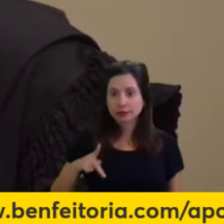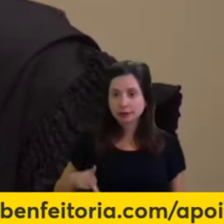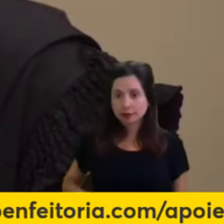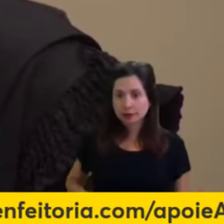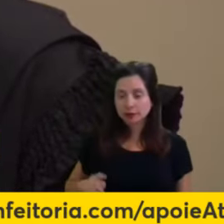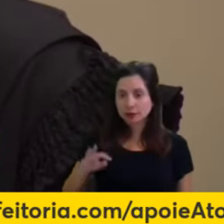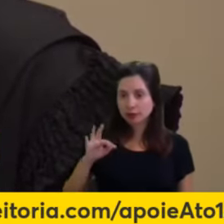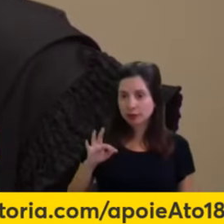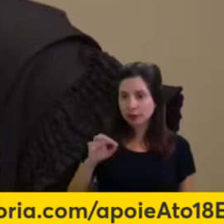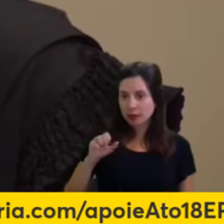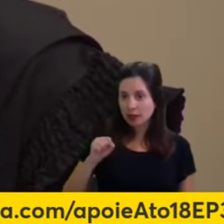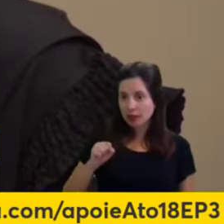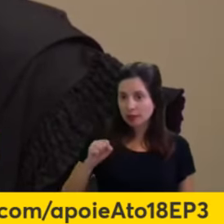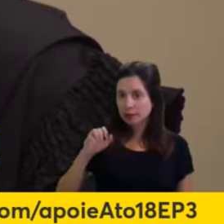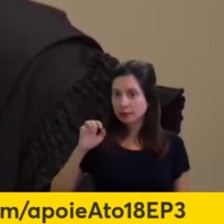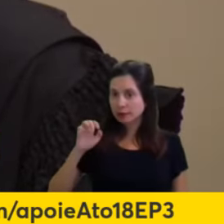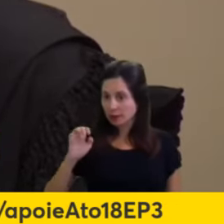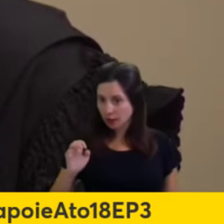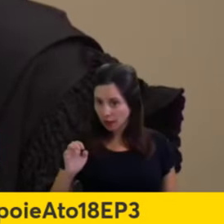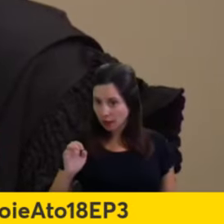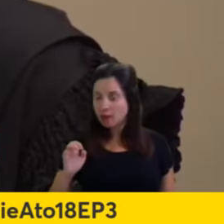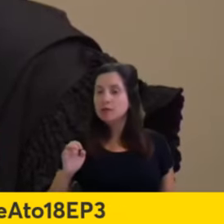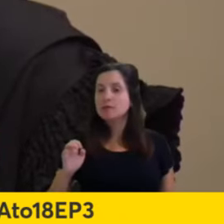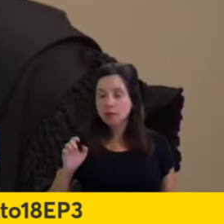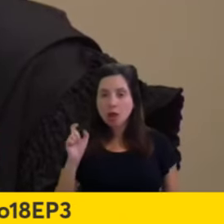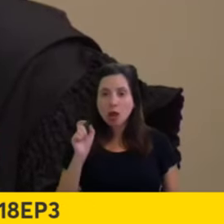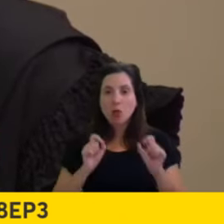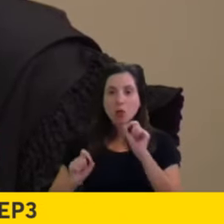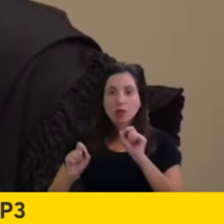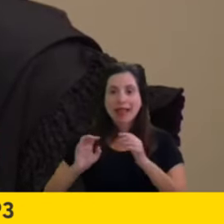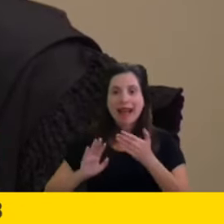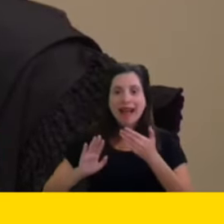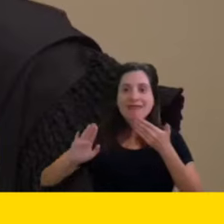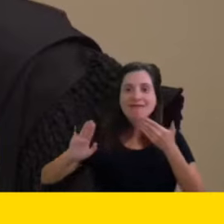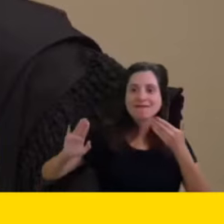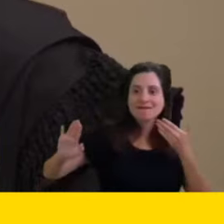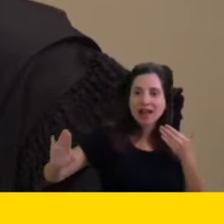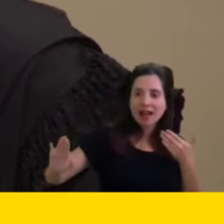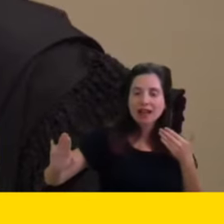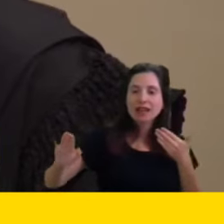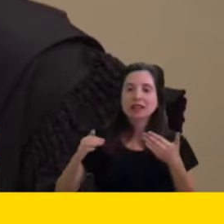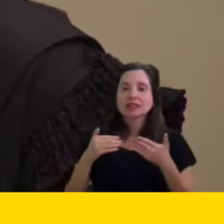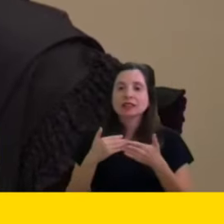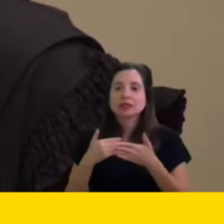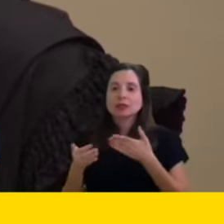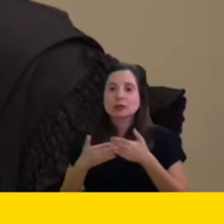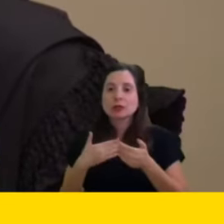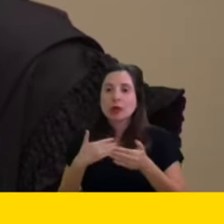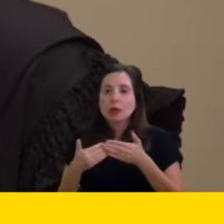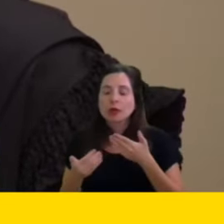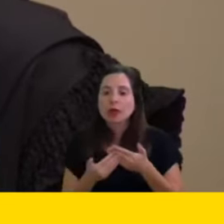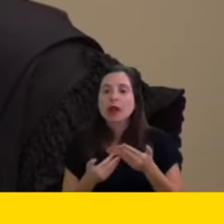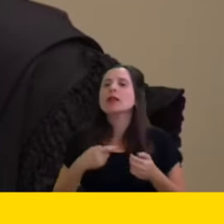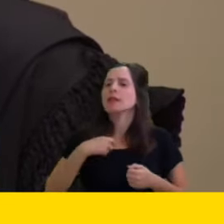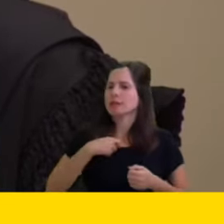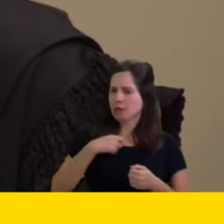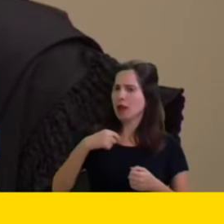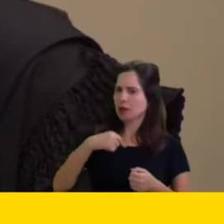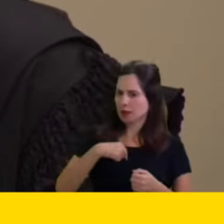legalidade da remuneração de dirigente partidário o que afasta qualquer mácula indicada na iniciar e aqui